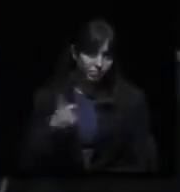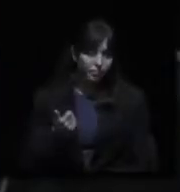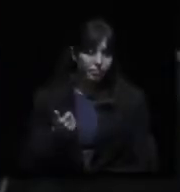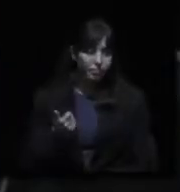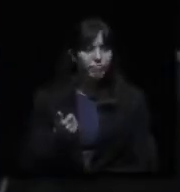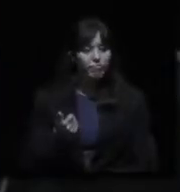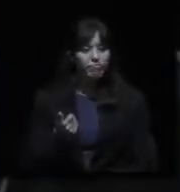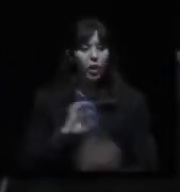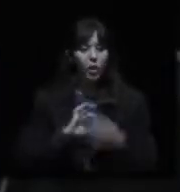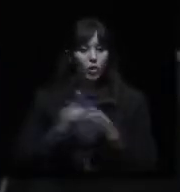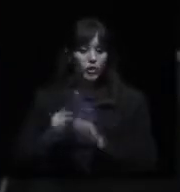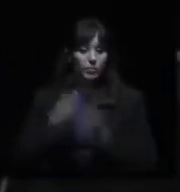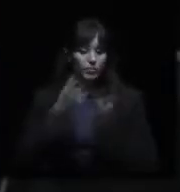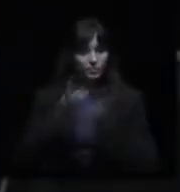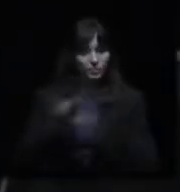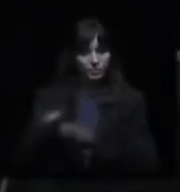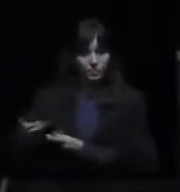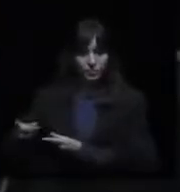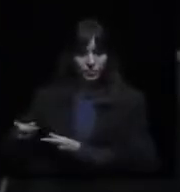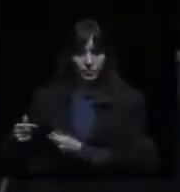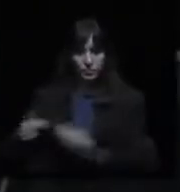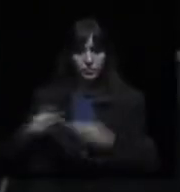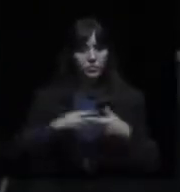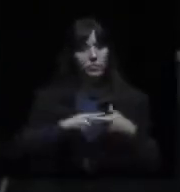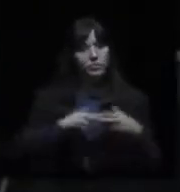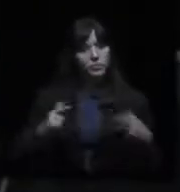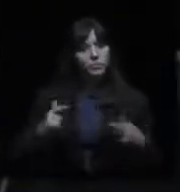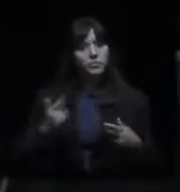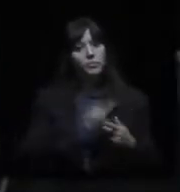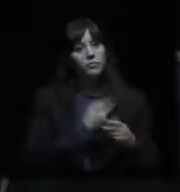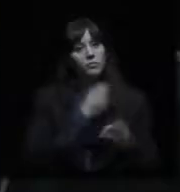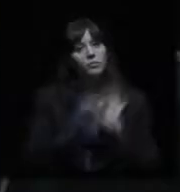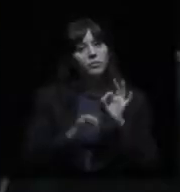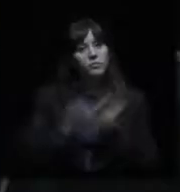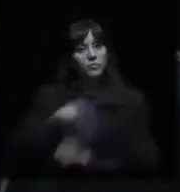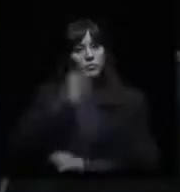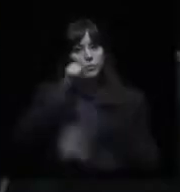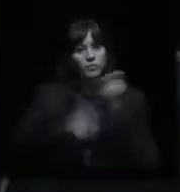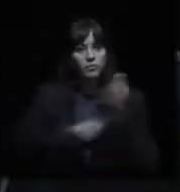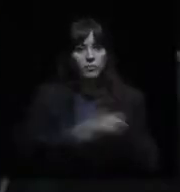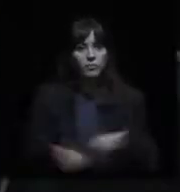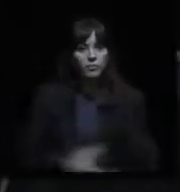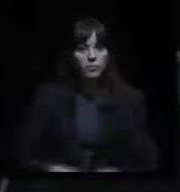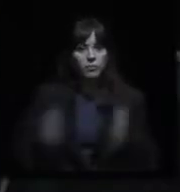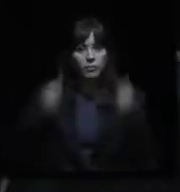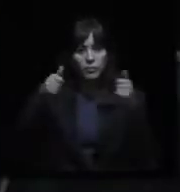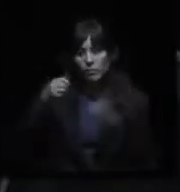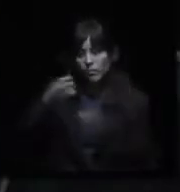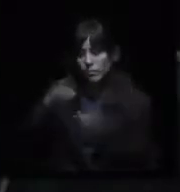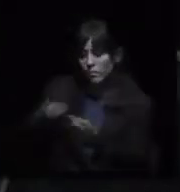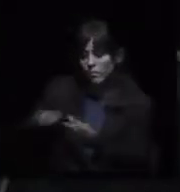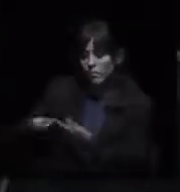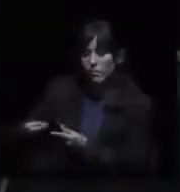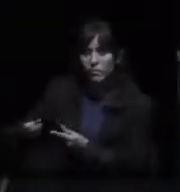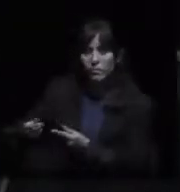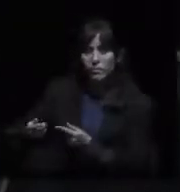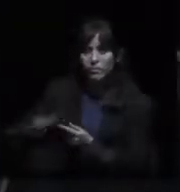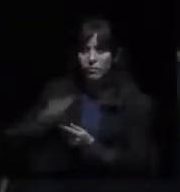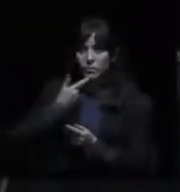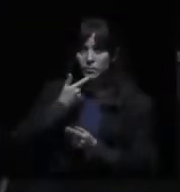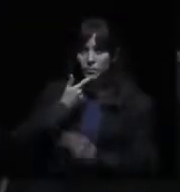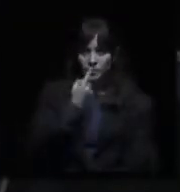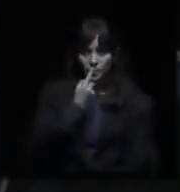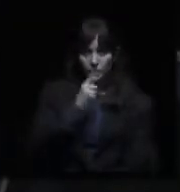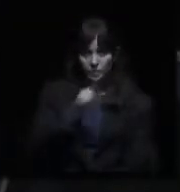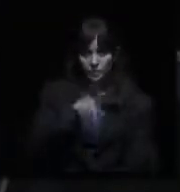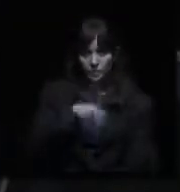sirva precisamente para cuidar da cidade e das pessoas. E ainda por cima falamos de um orçamento acima dos